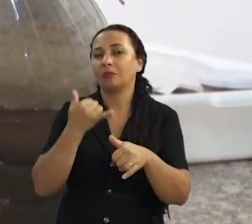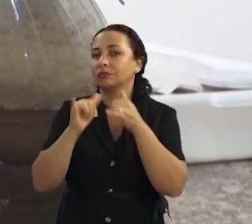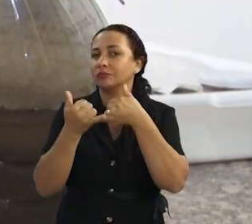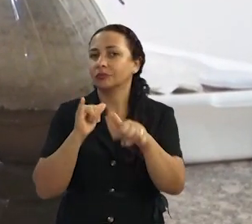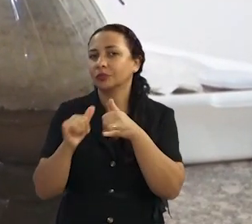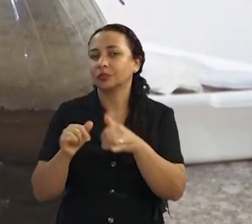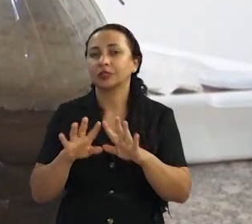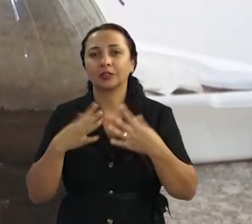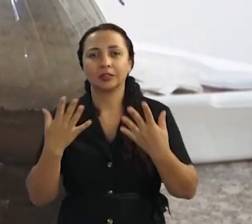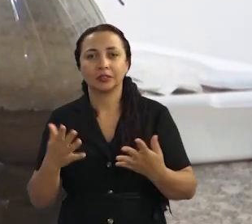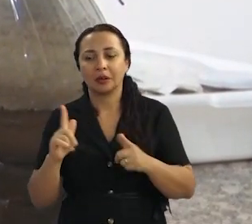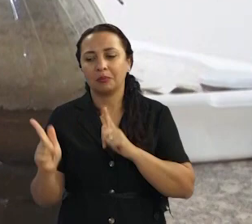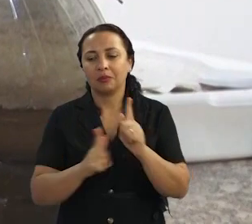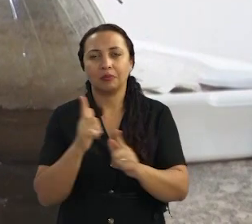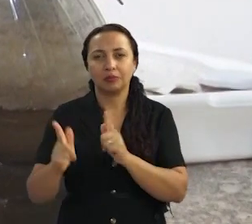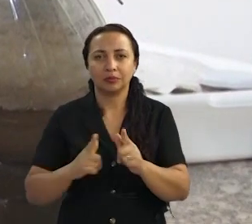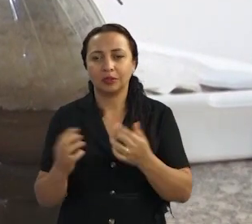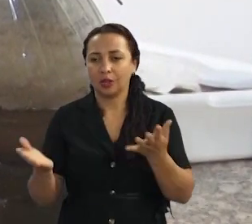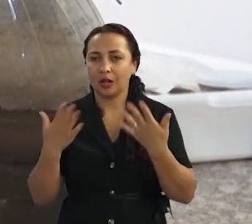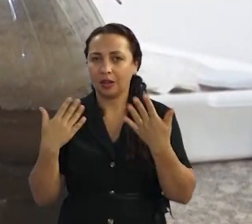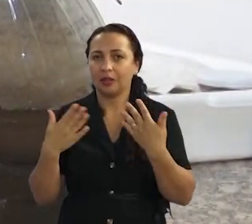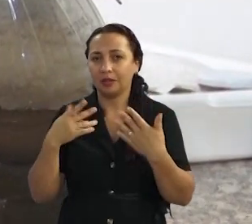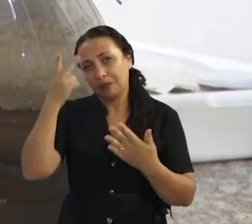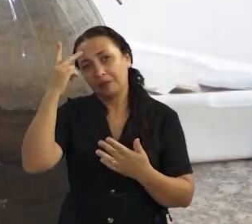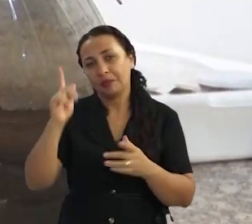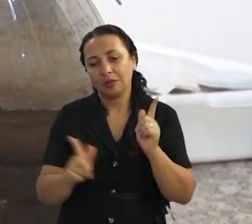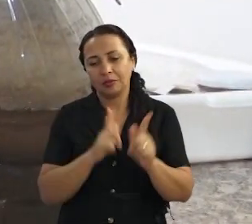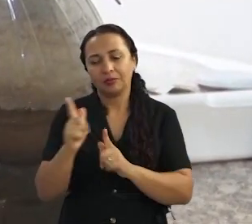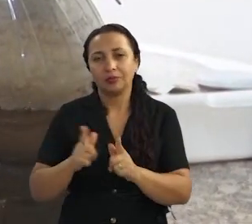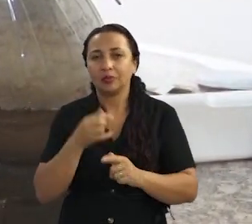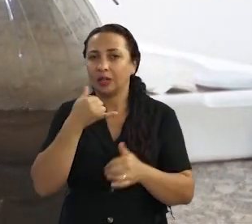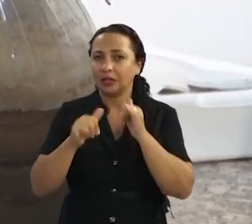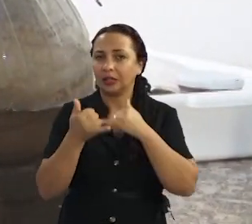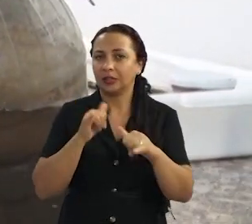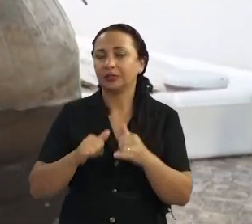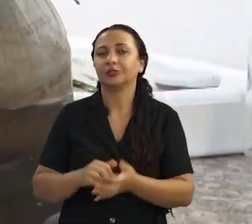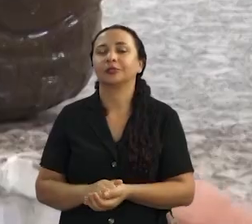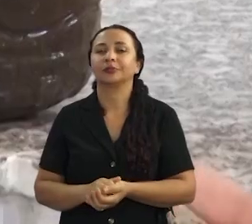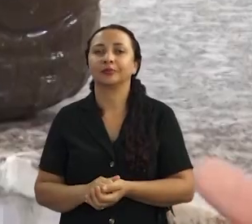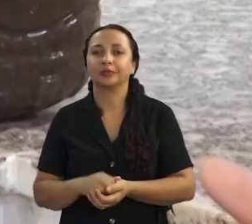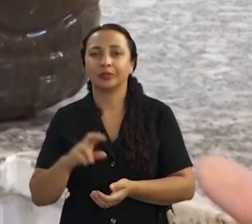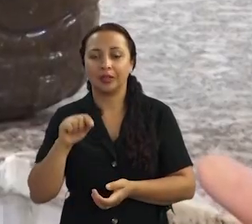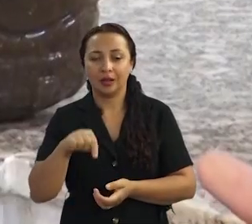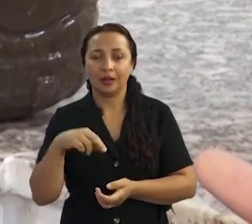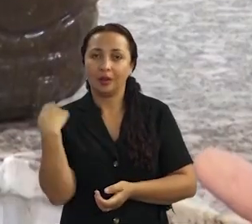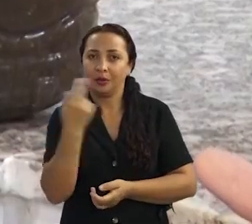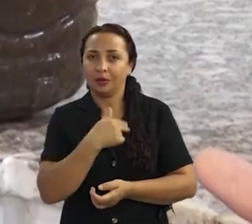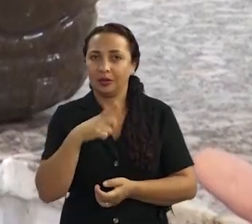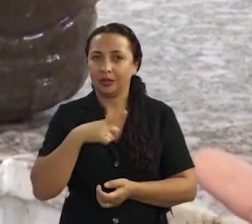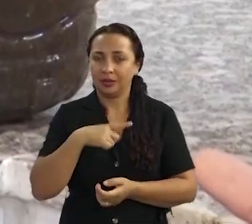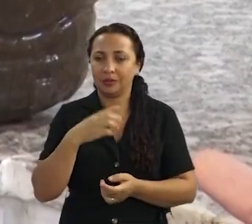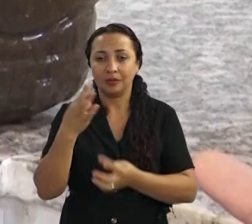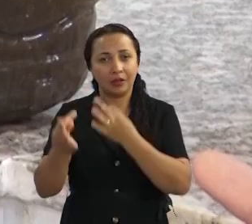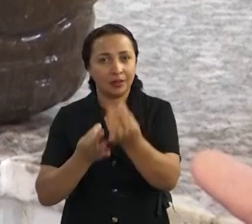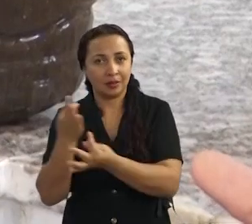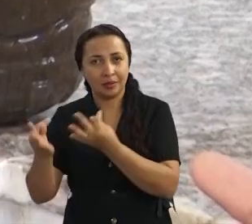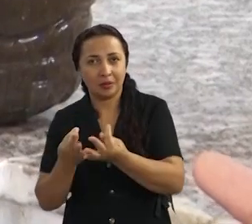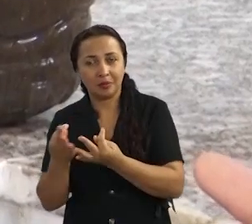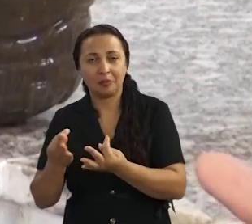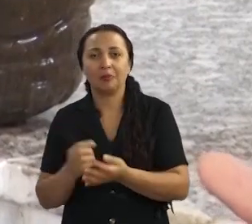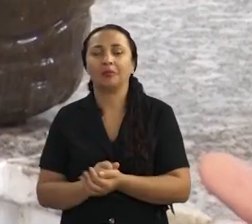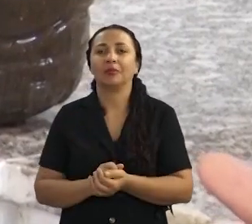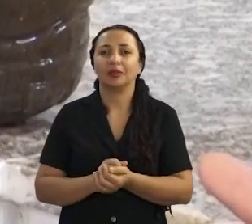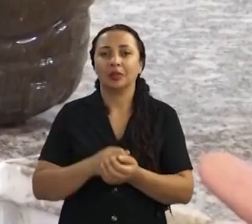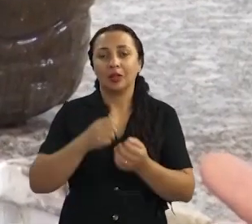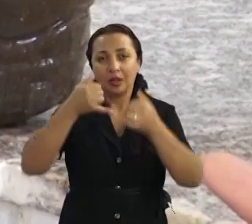de energia, então, tanto para a geração de calor, como também para a geração de energia elétrica, né? Então, aqui nós temos o tratamento